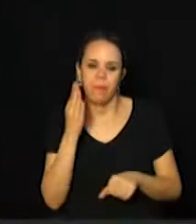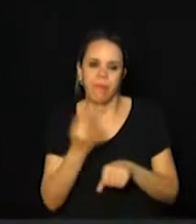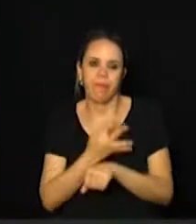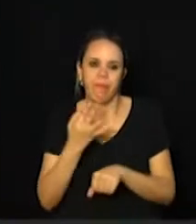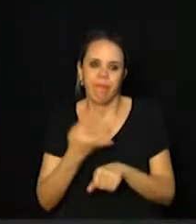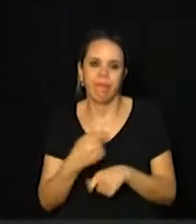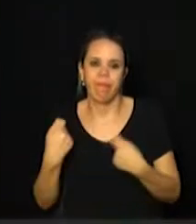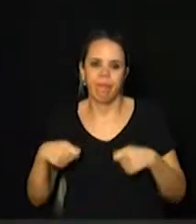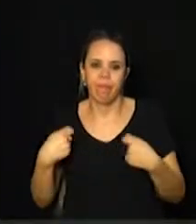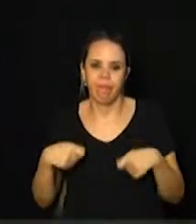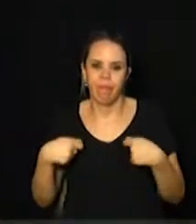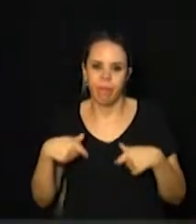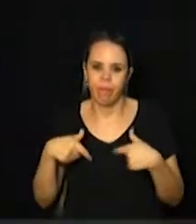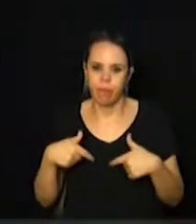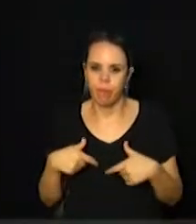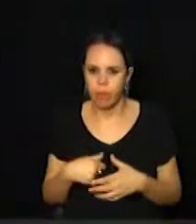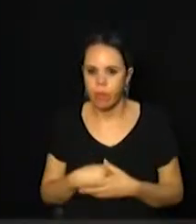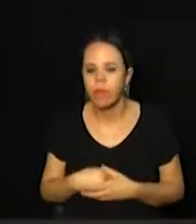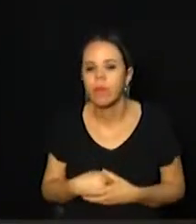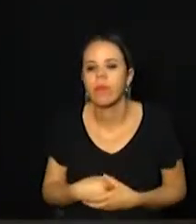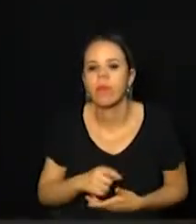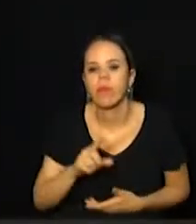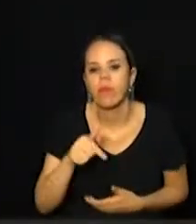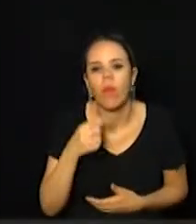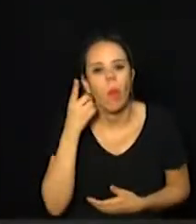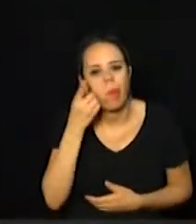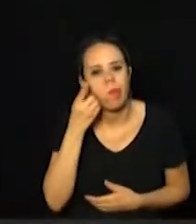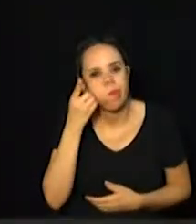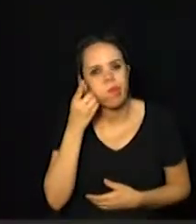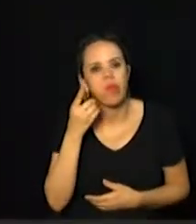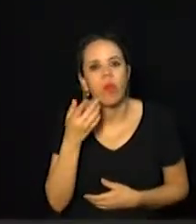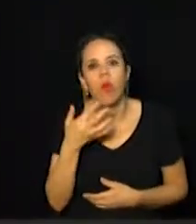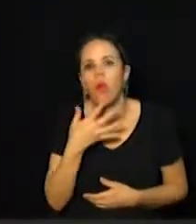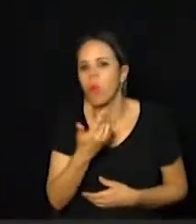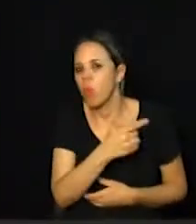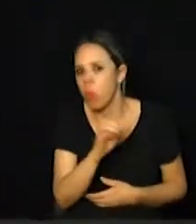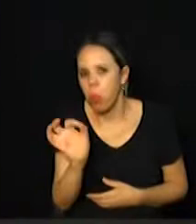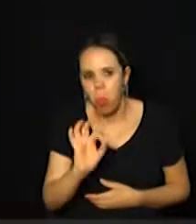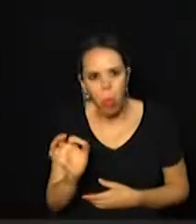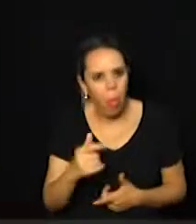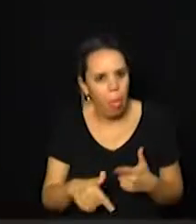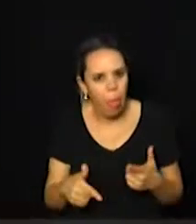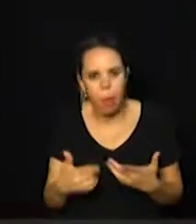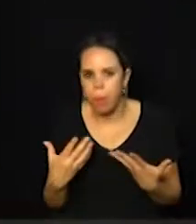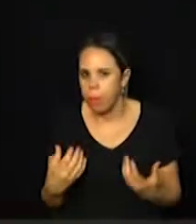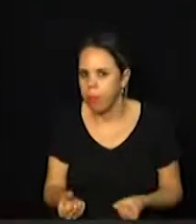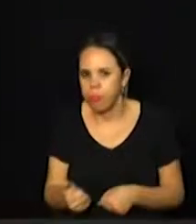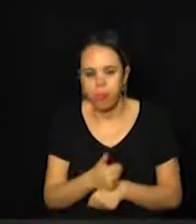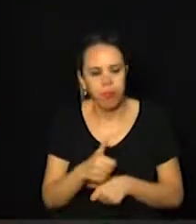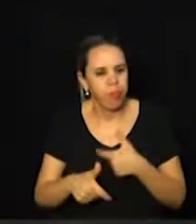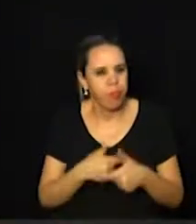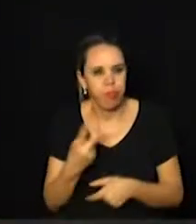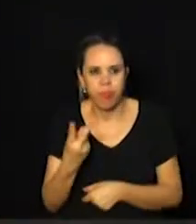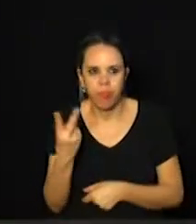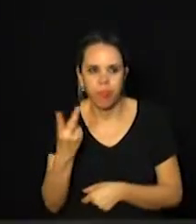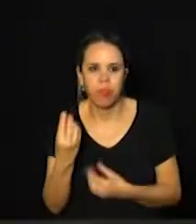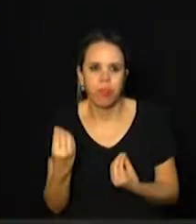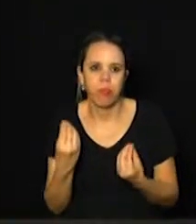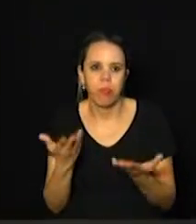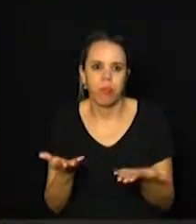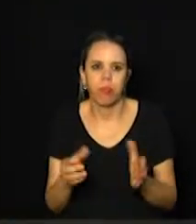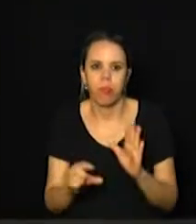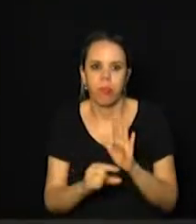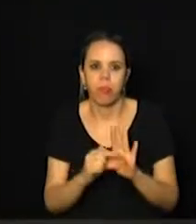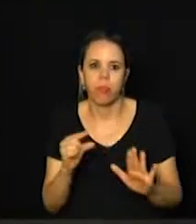nós precisamos daquele emprego aí vem um deputado que não tem nenhum apreço pelo trabalhador e coloca